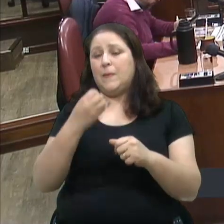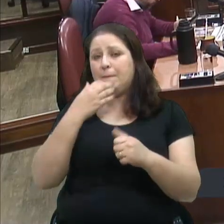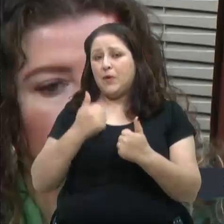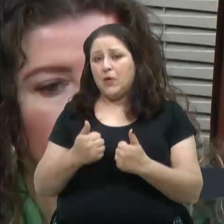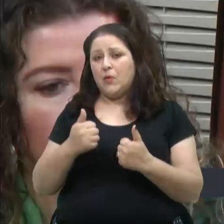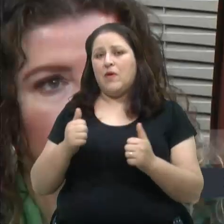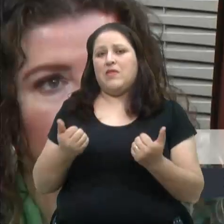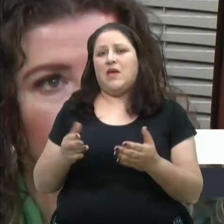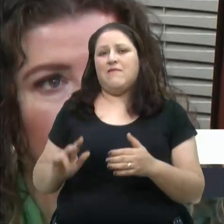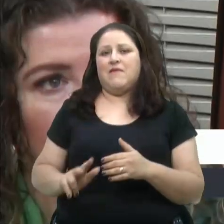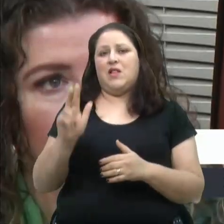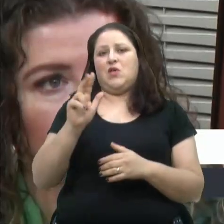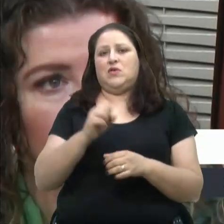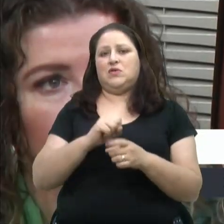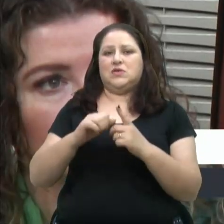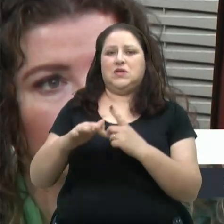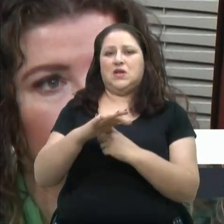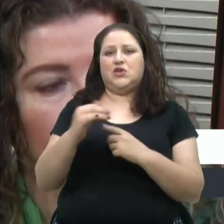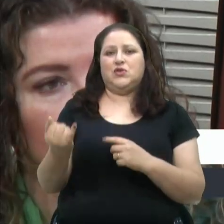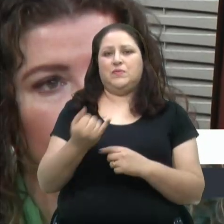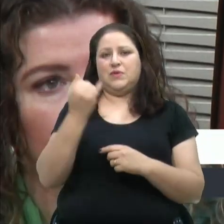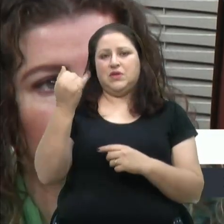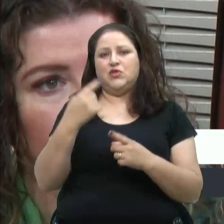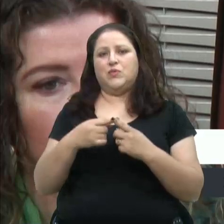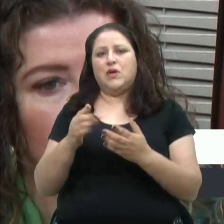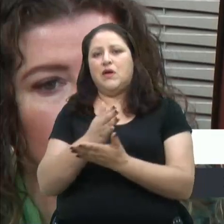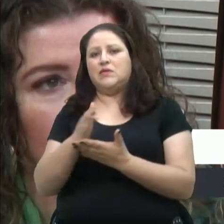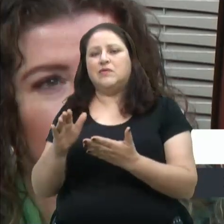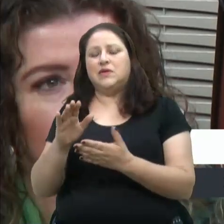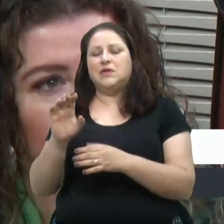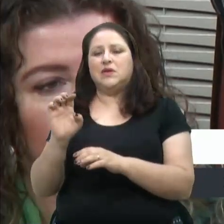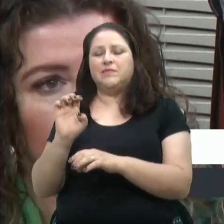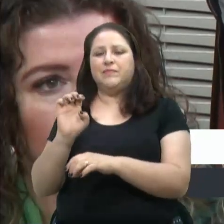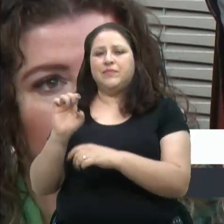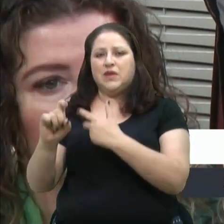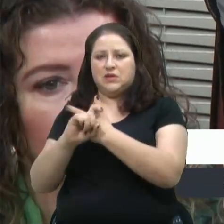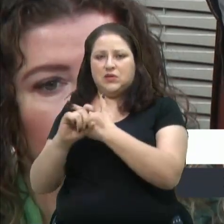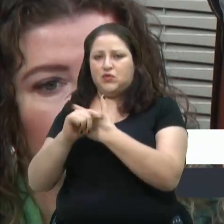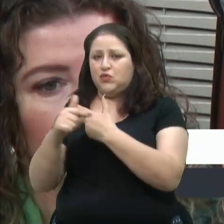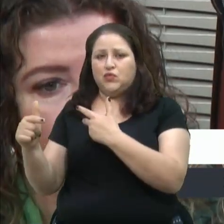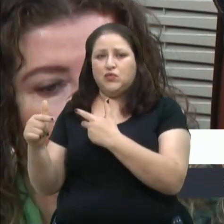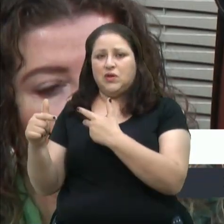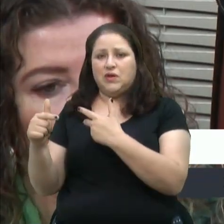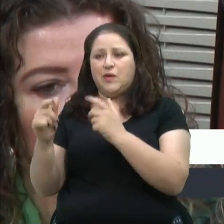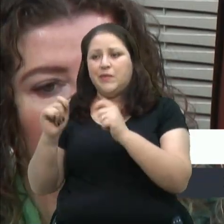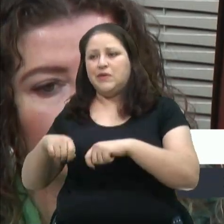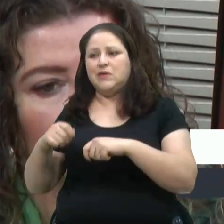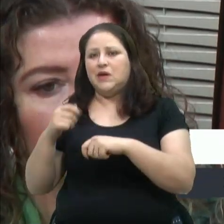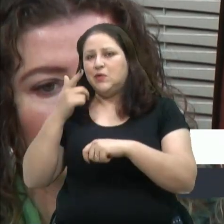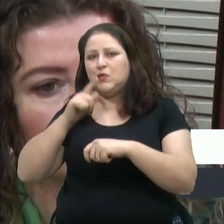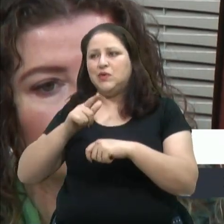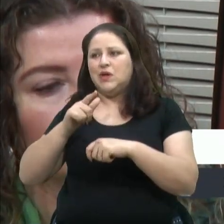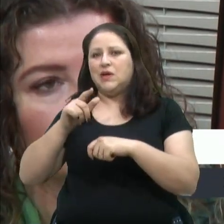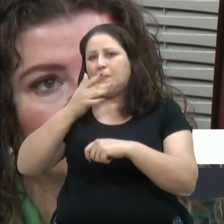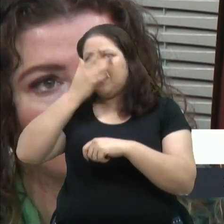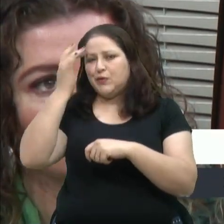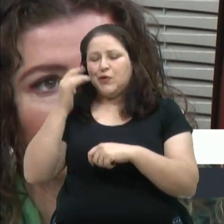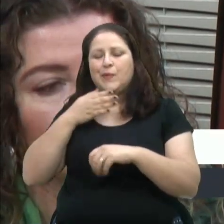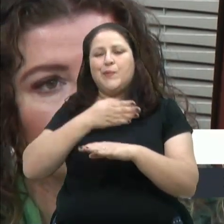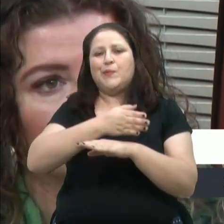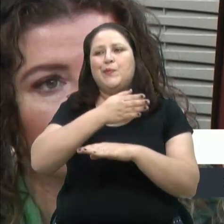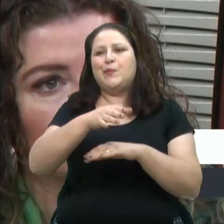para nossa sociedade é muito importante porque às vezes o Executivo não tem não tem pernas para ir atrás de todos os recursos de